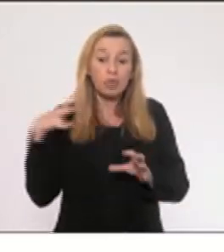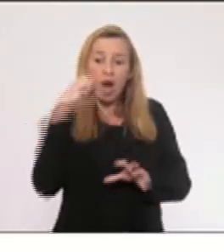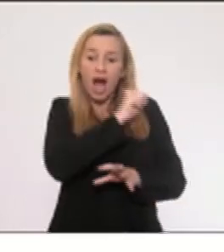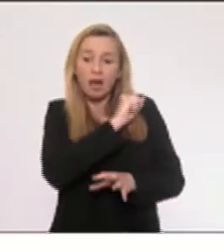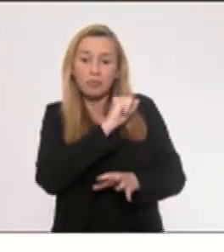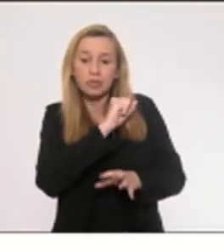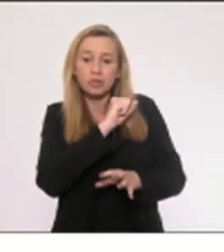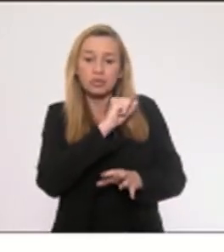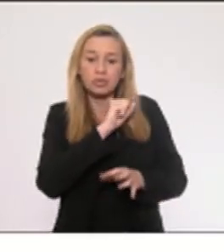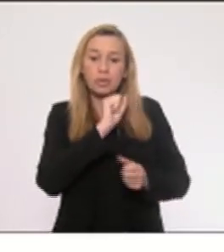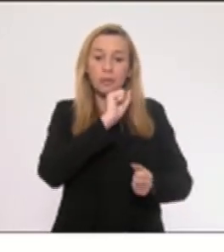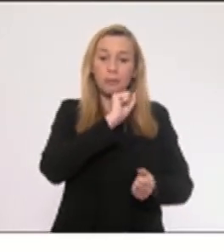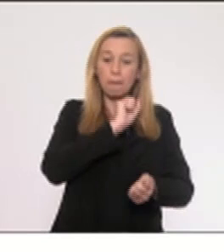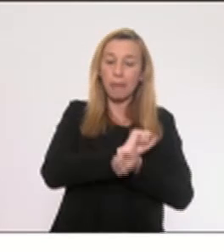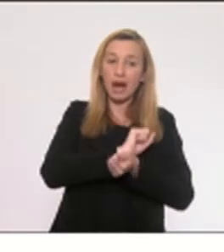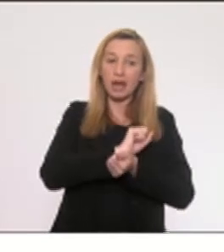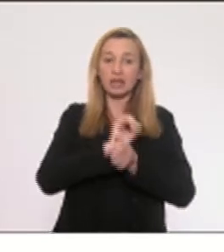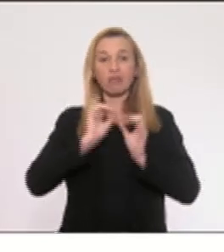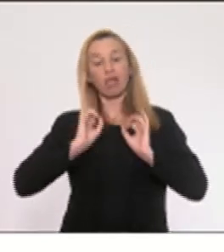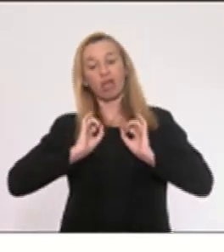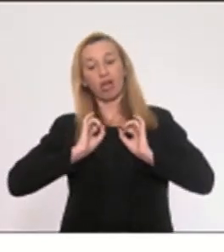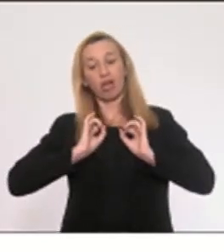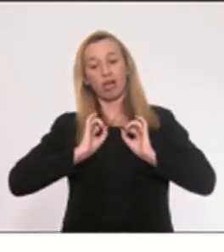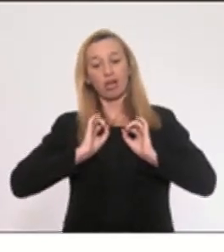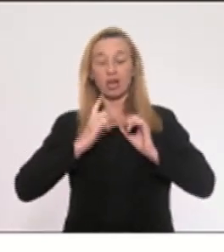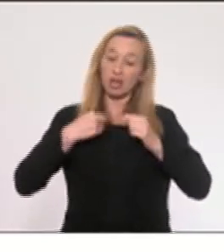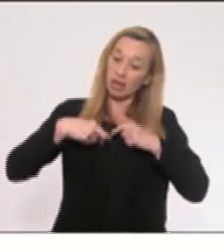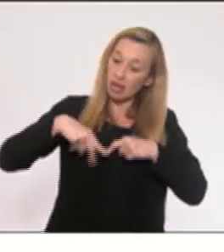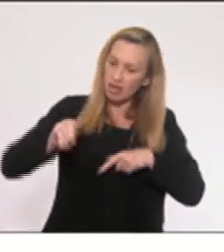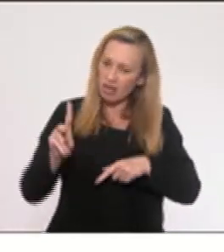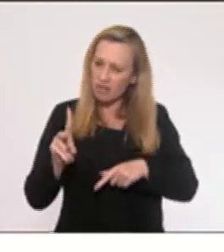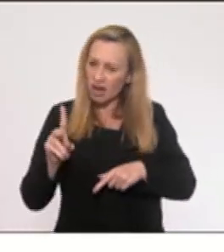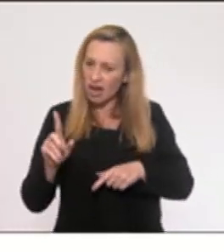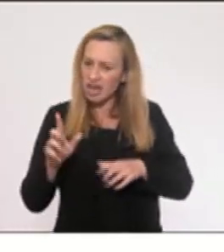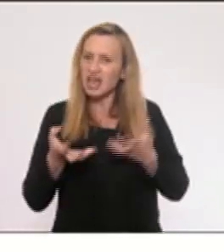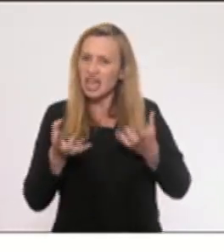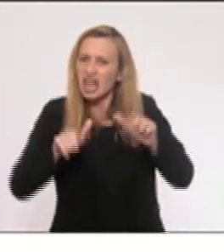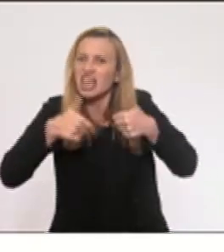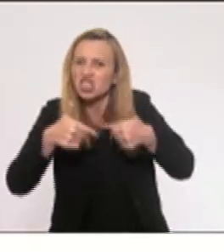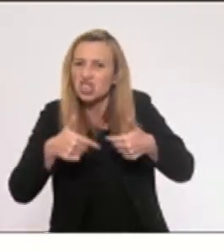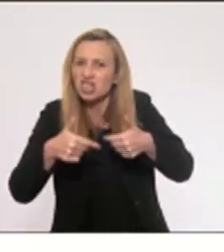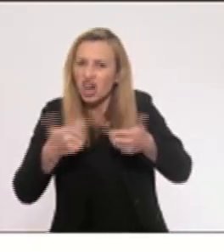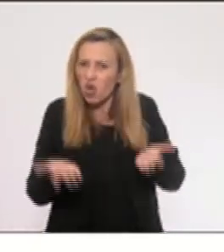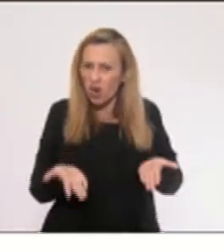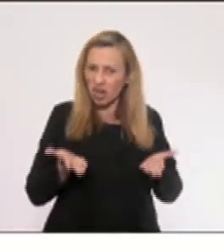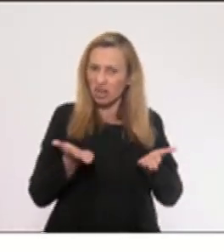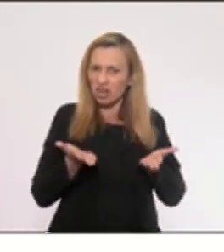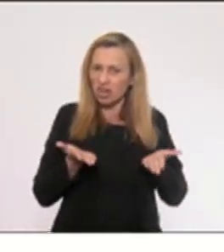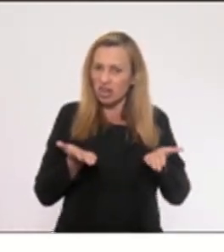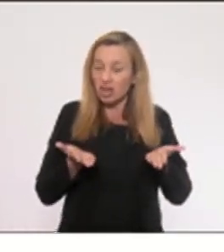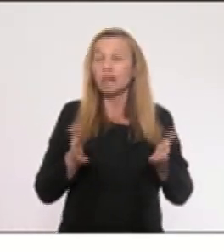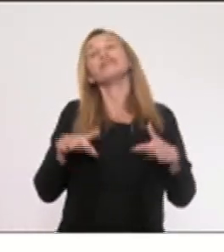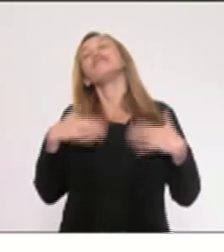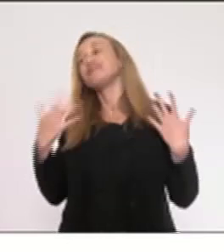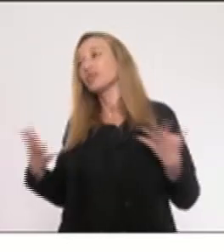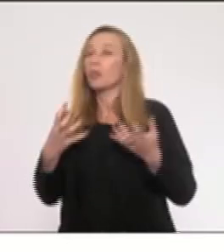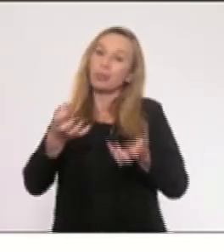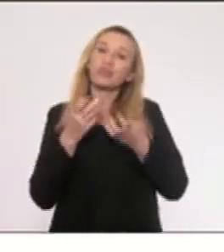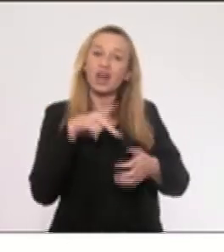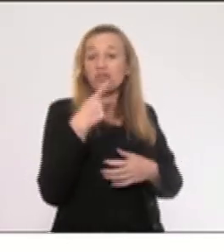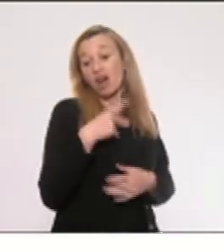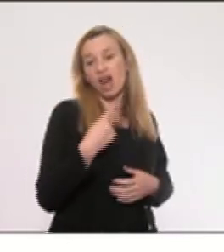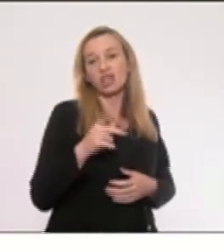da zona de conforto, da apatia e resolvem se movimentar. Então, quero dizer que